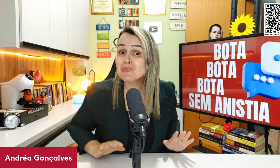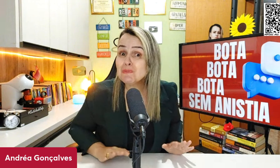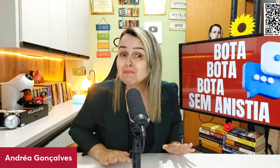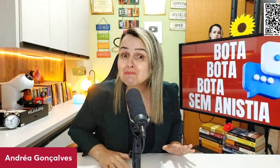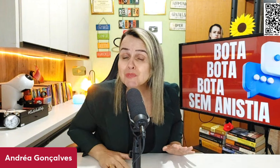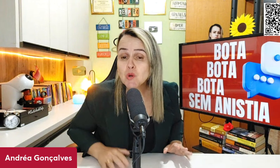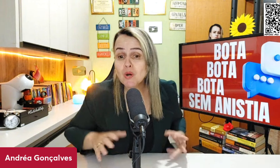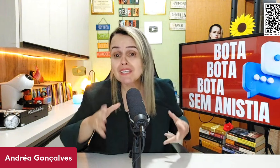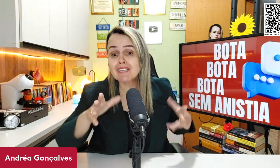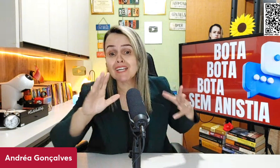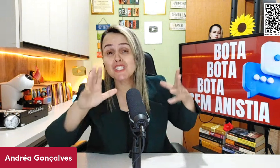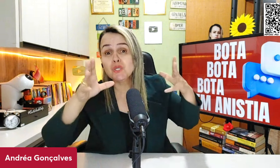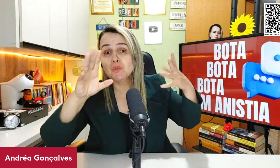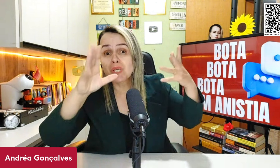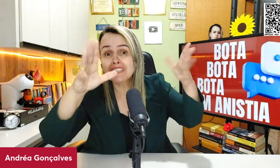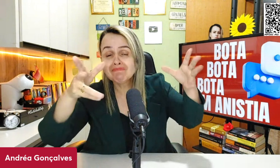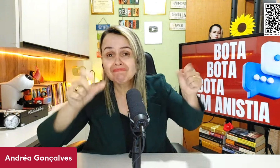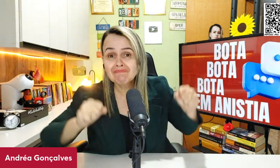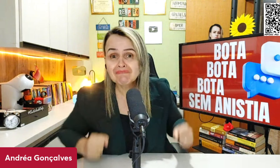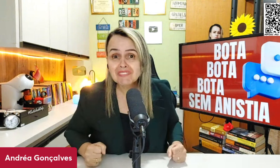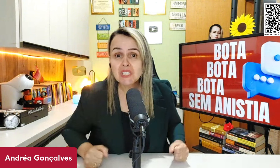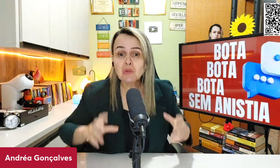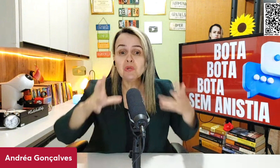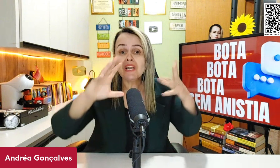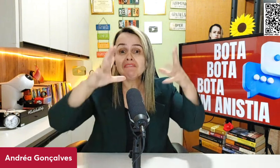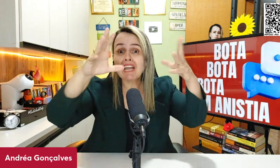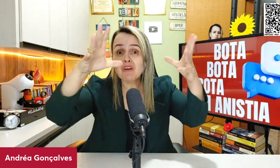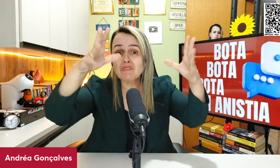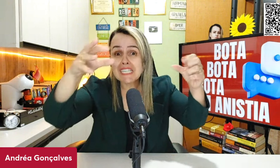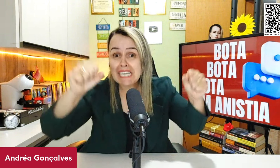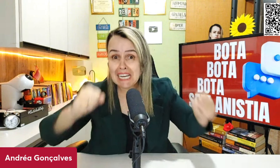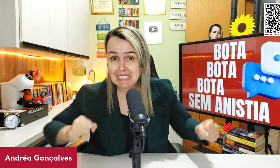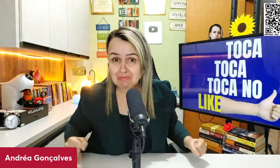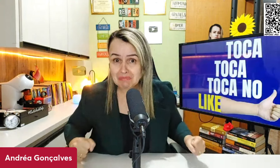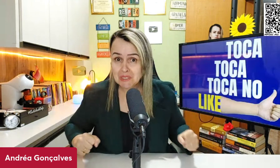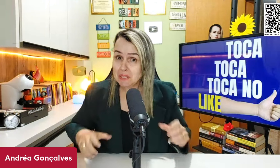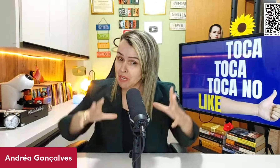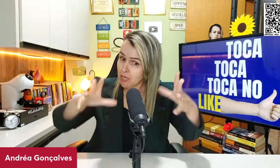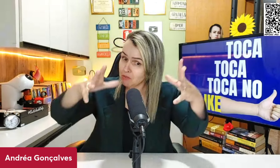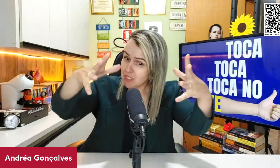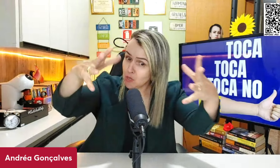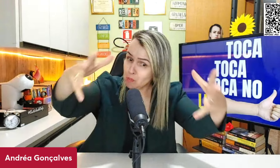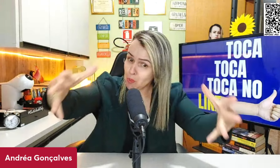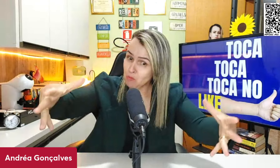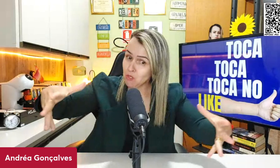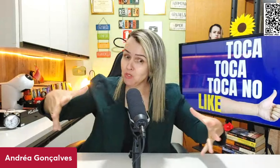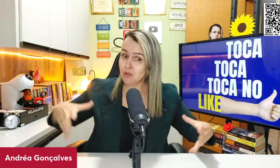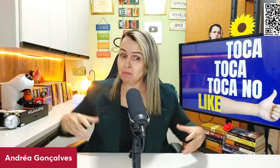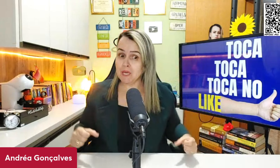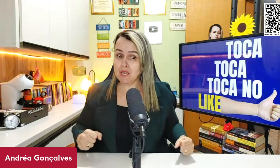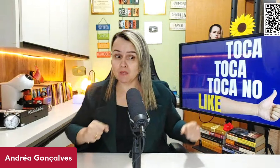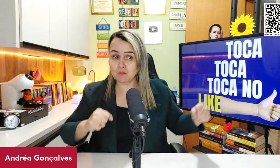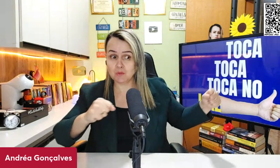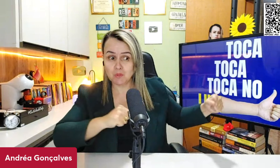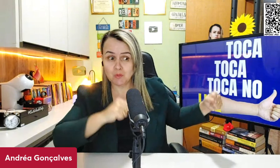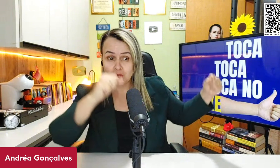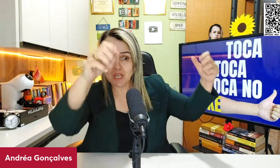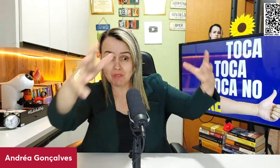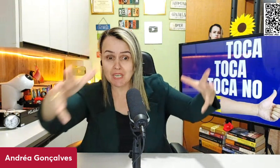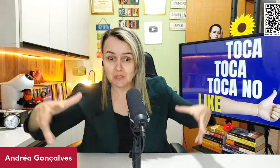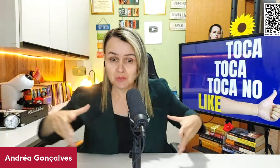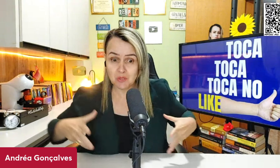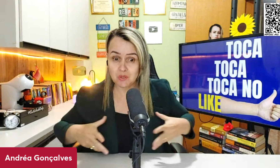fazendo correndo atrás de lula lula vai lá conversar vai lá conversar com o povo da União Europeia com com